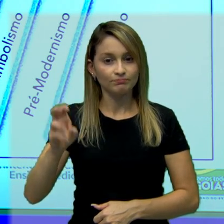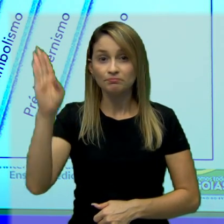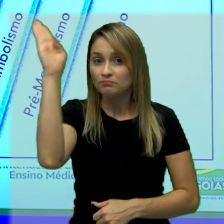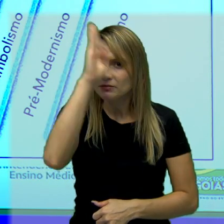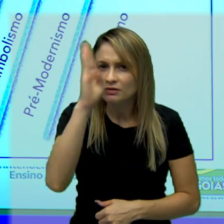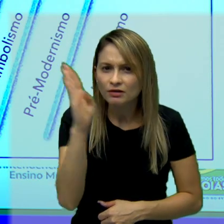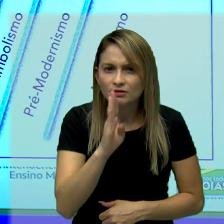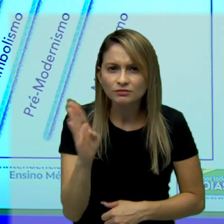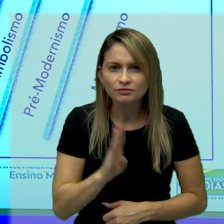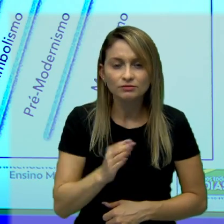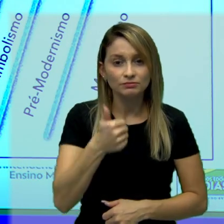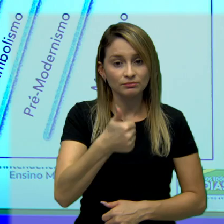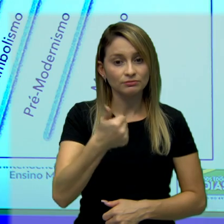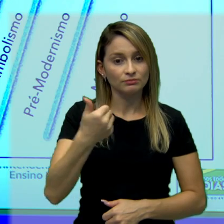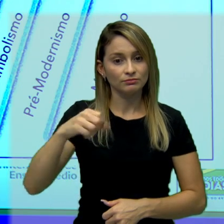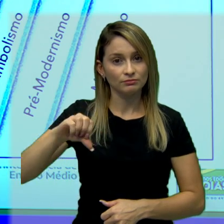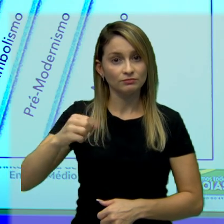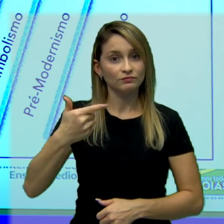1915. No Brasil,